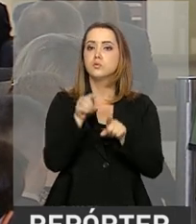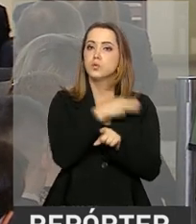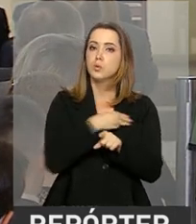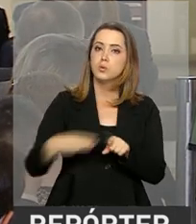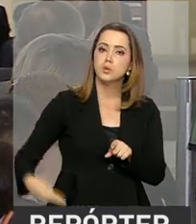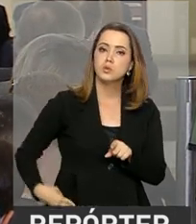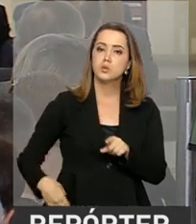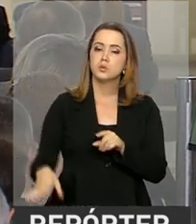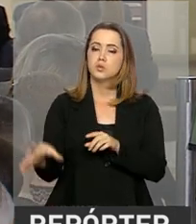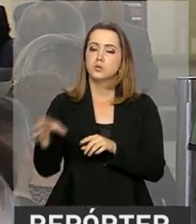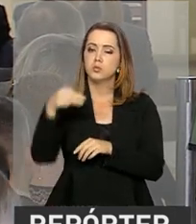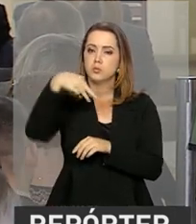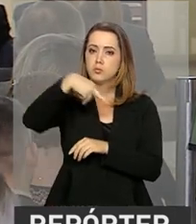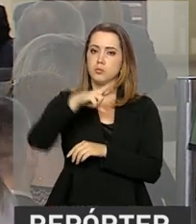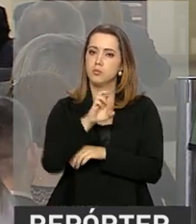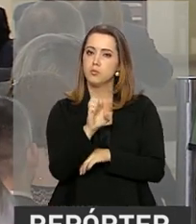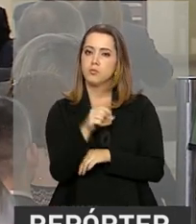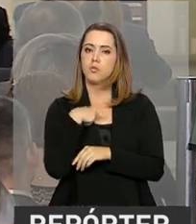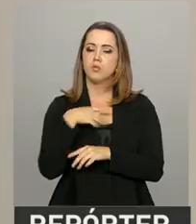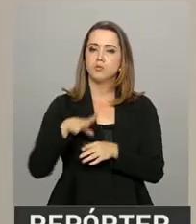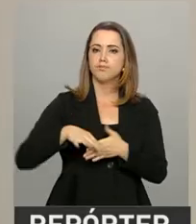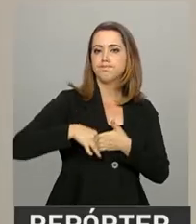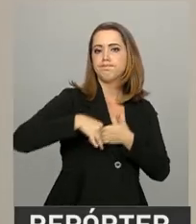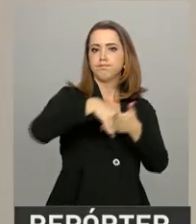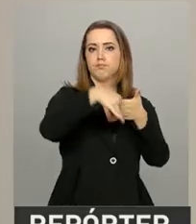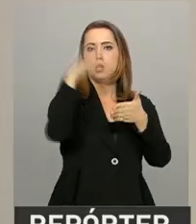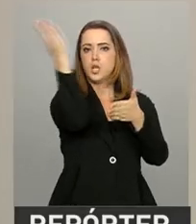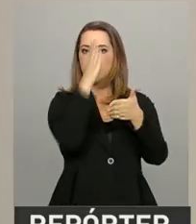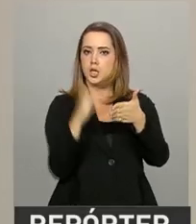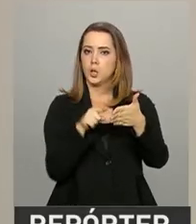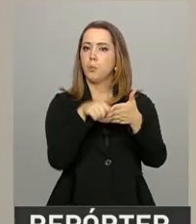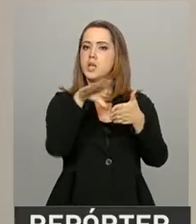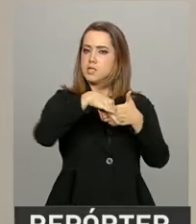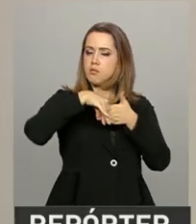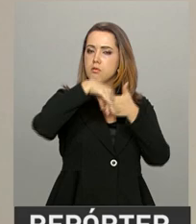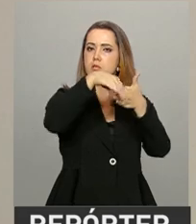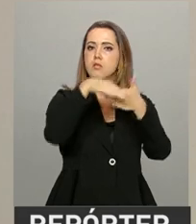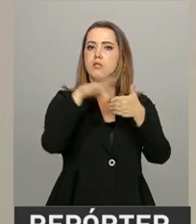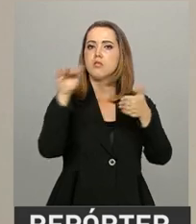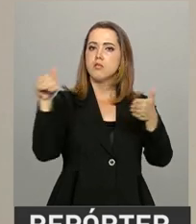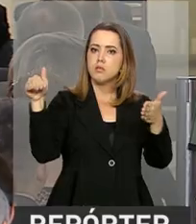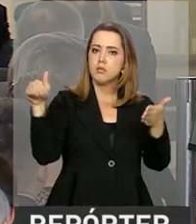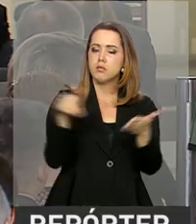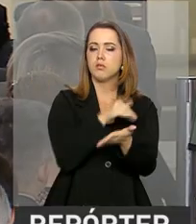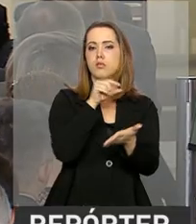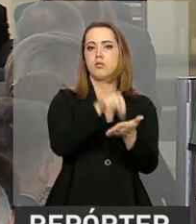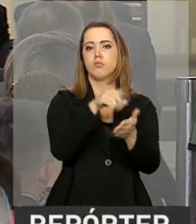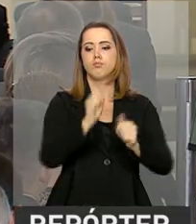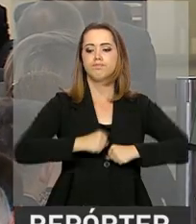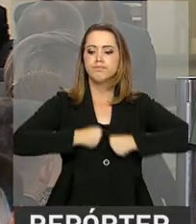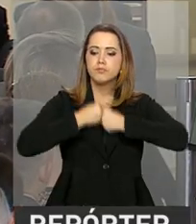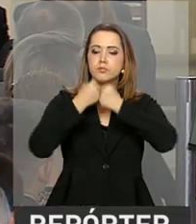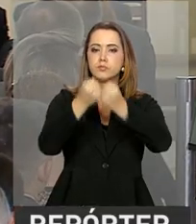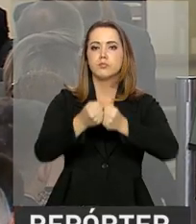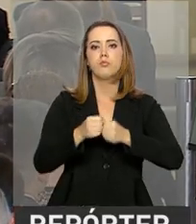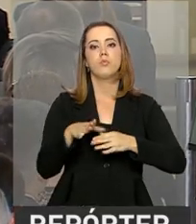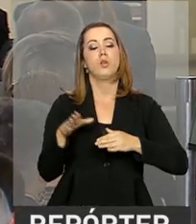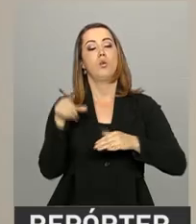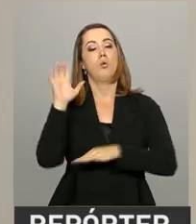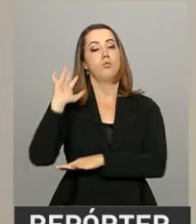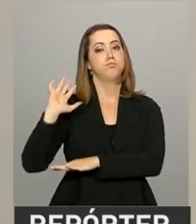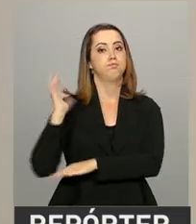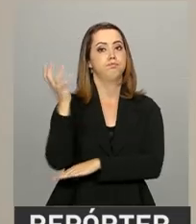de liança Nas questões sobre mudança do clima e que a ratificação do acordo sinaliza o empenho do país para com o